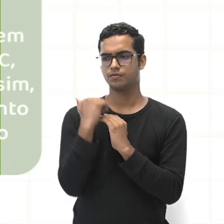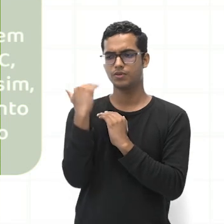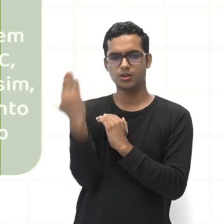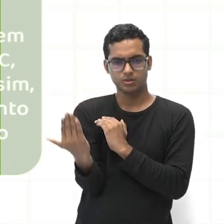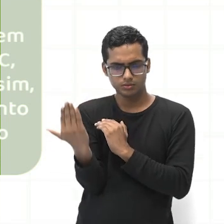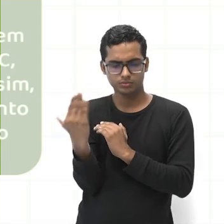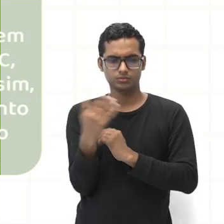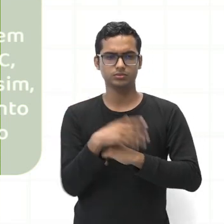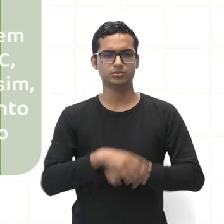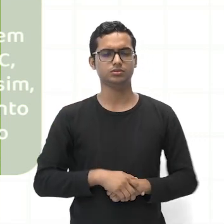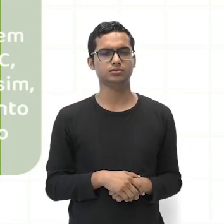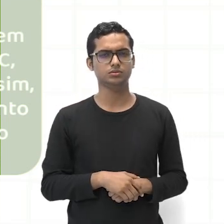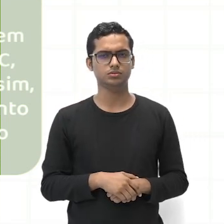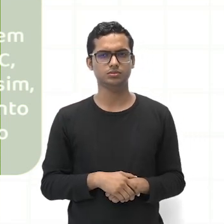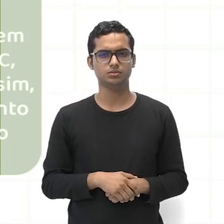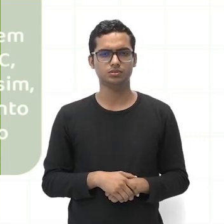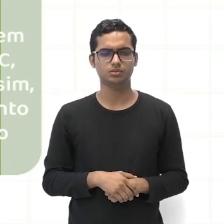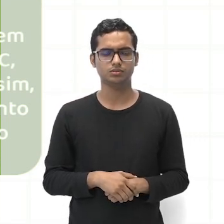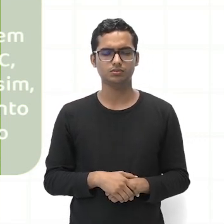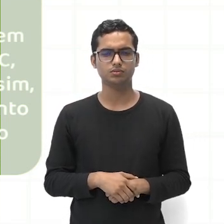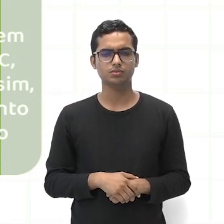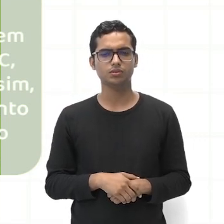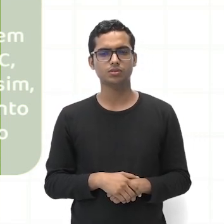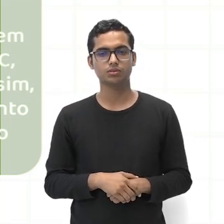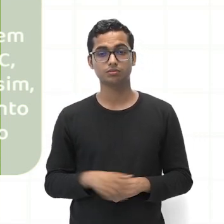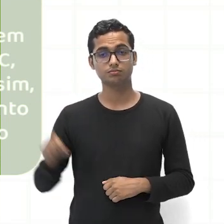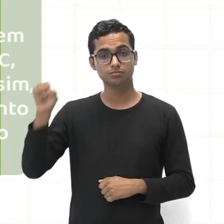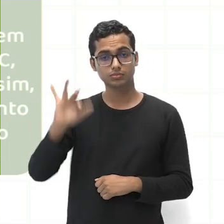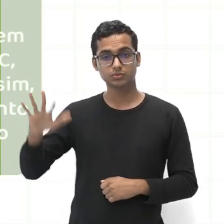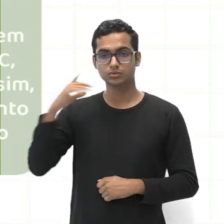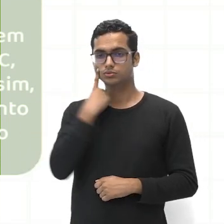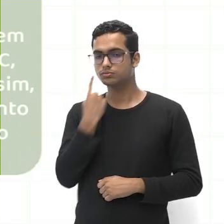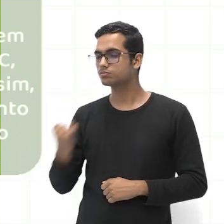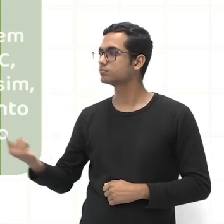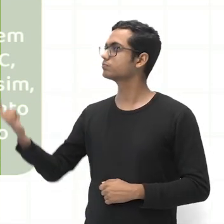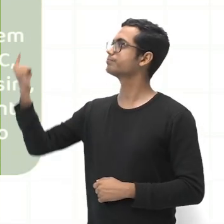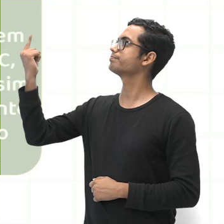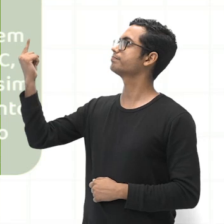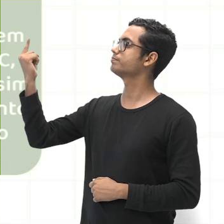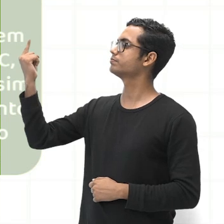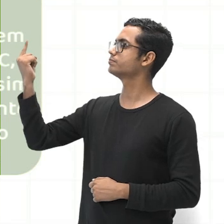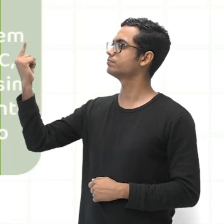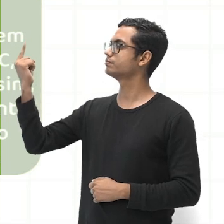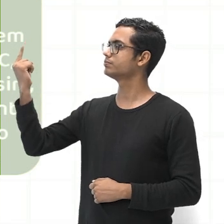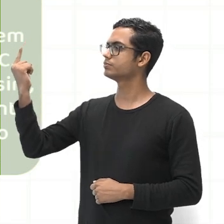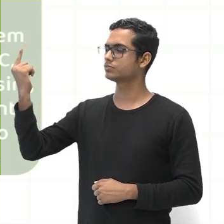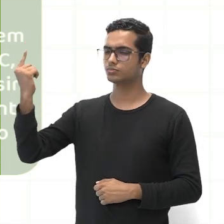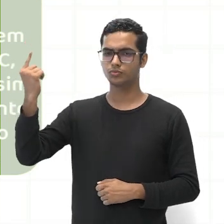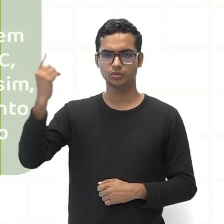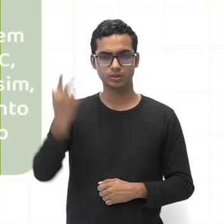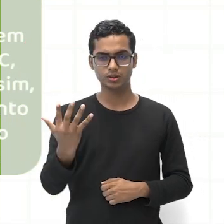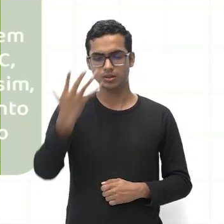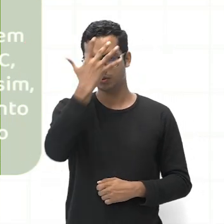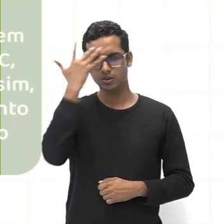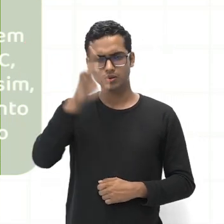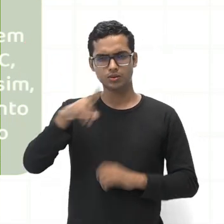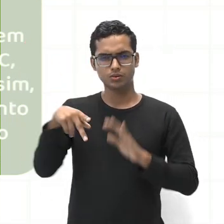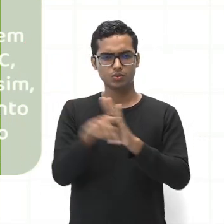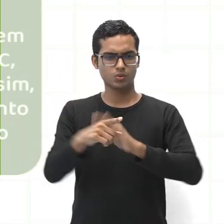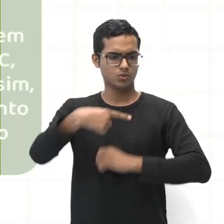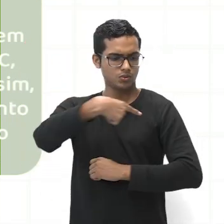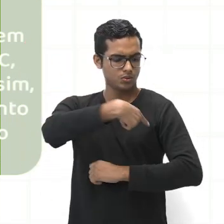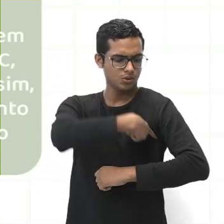meio externo. Observem aqui na imagem, né, nós temos uma mão segurando um